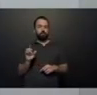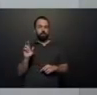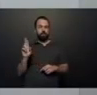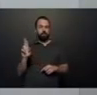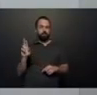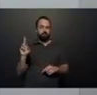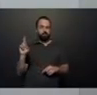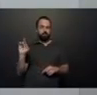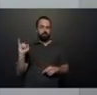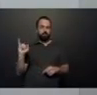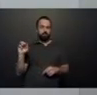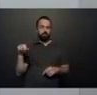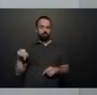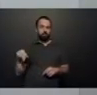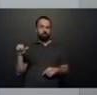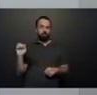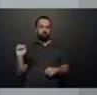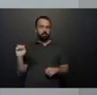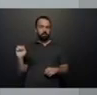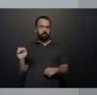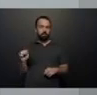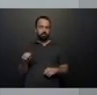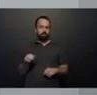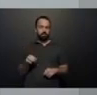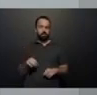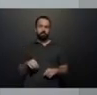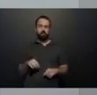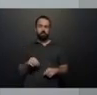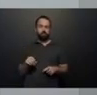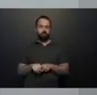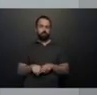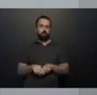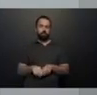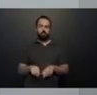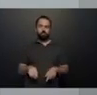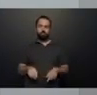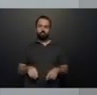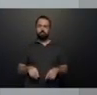cuidar, dos pets e também da higiene do seu lar.